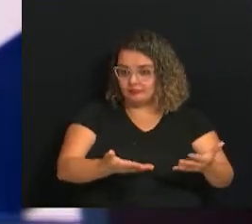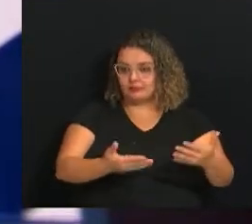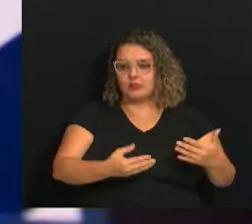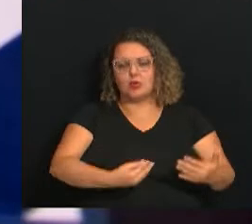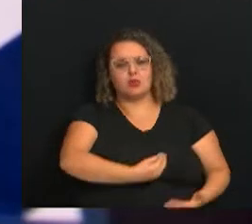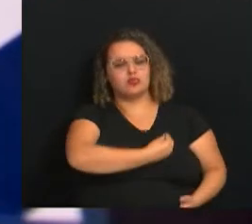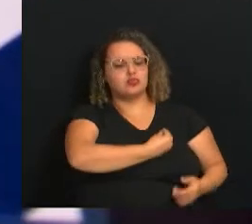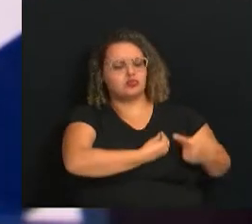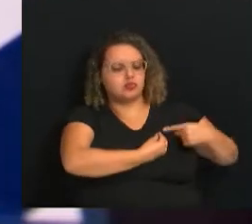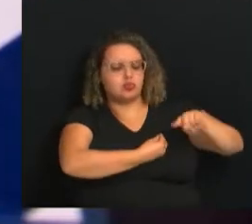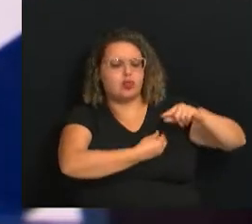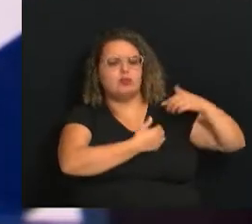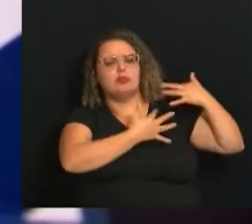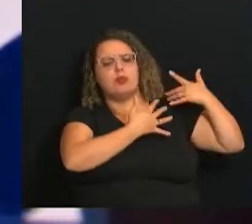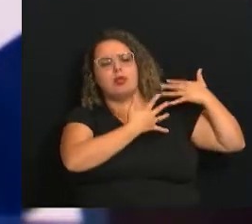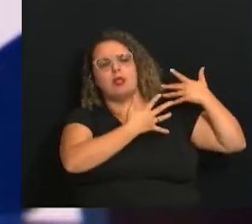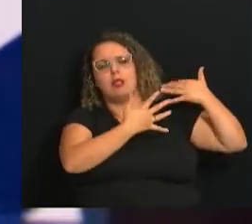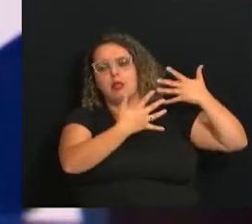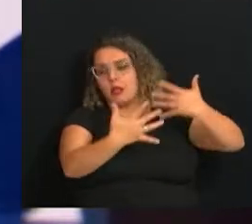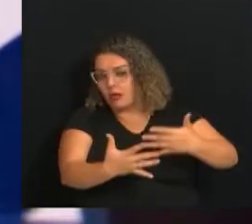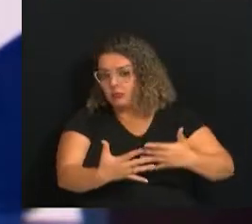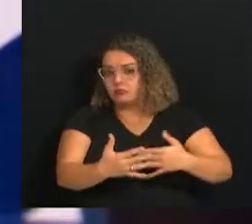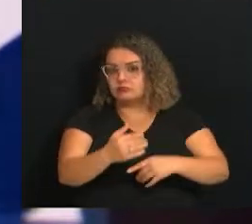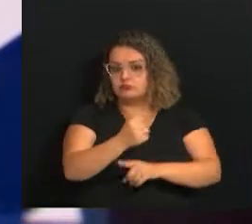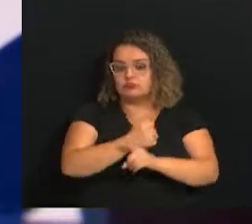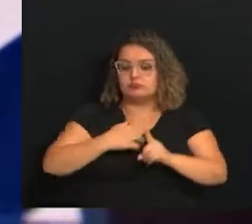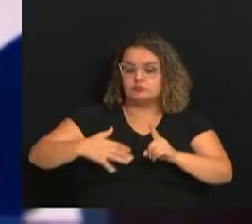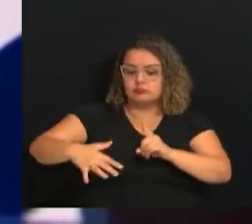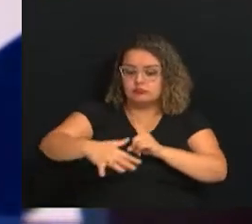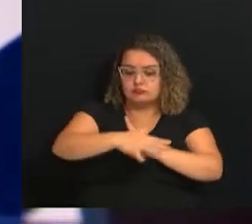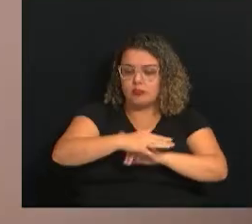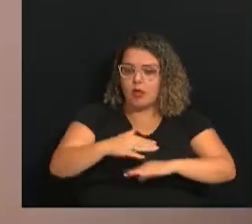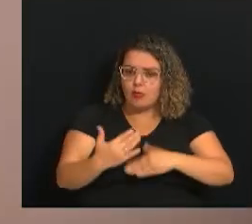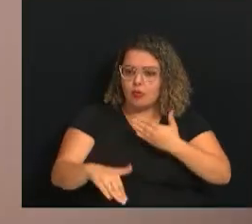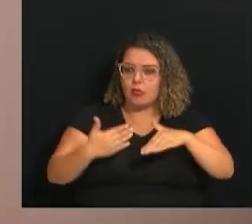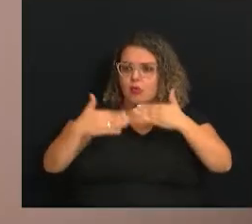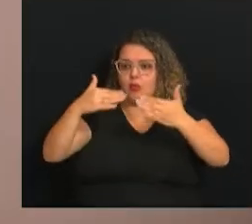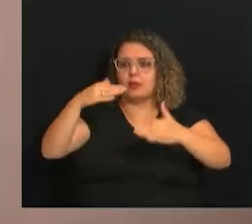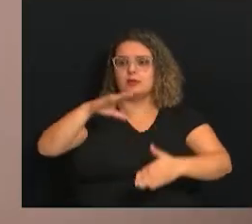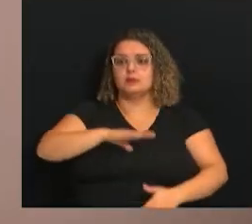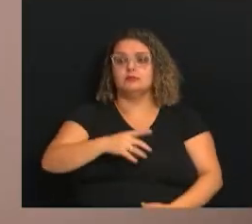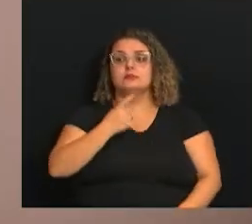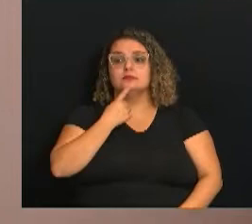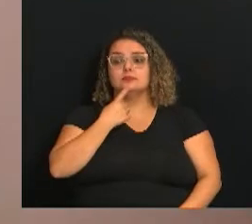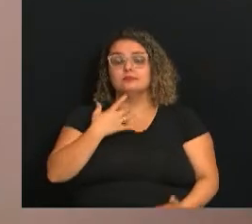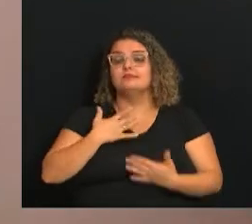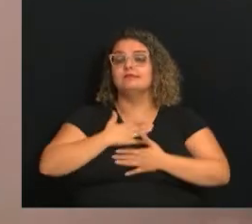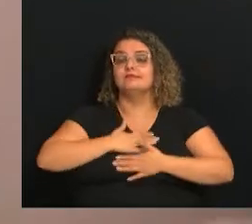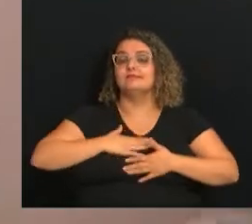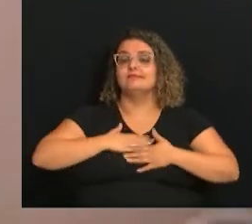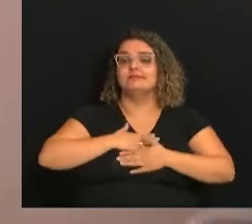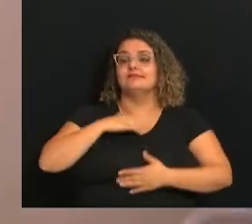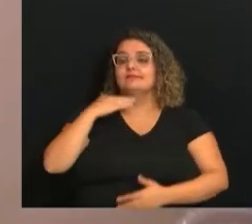senhor Edgar na área de desenvolvimento social aqui em Campinas. Primeiro que eu me sinto muito honrado em poder, nesse